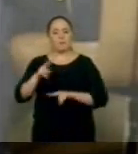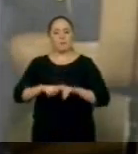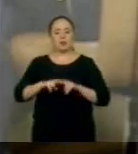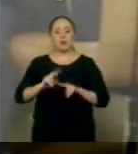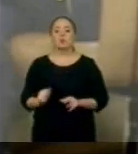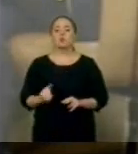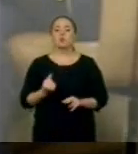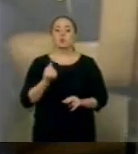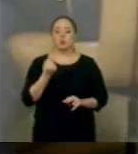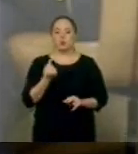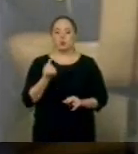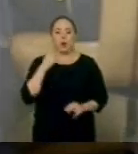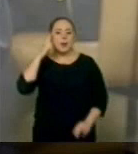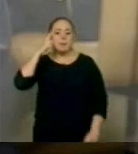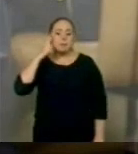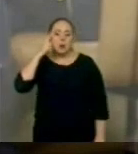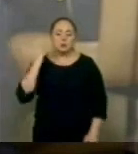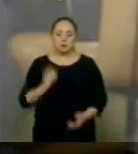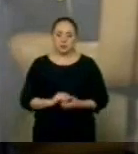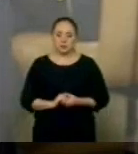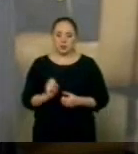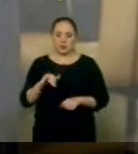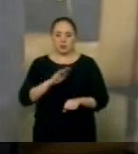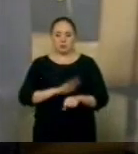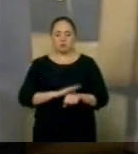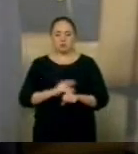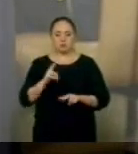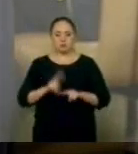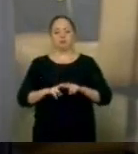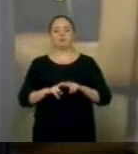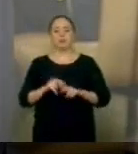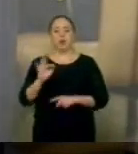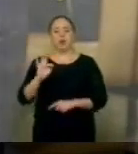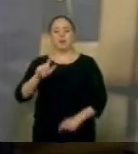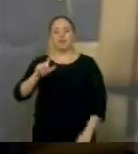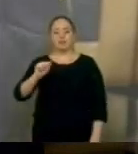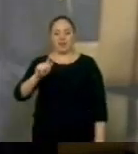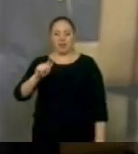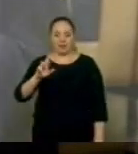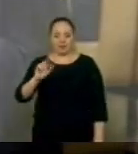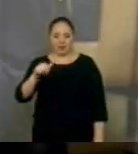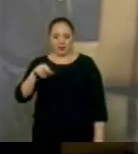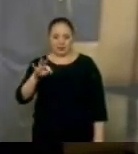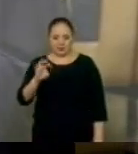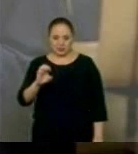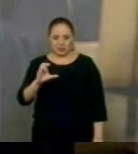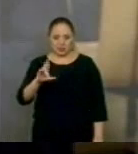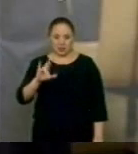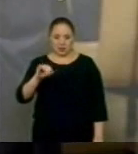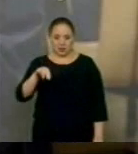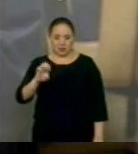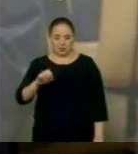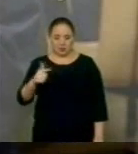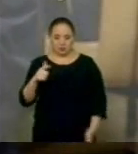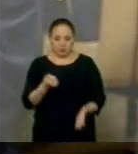única e singular hipótese, na situação de flagrância em crime inafiançável. Tudo o que se disse até agora,